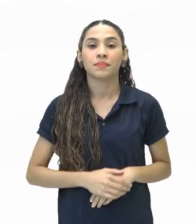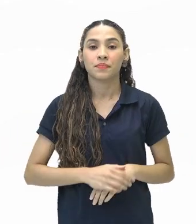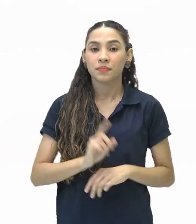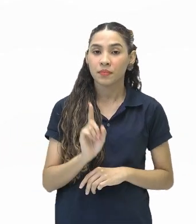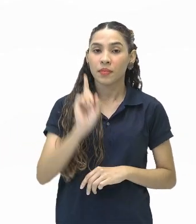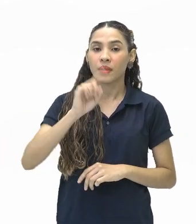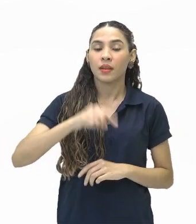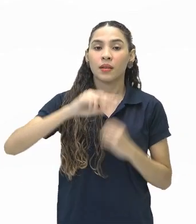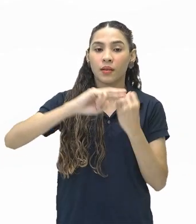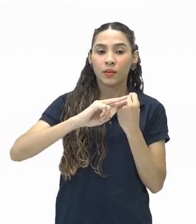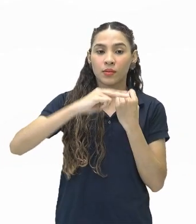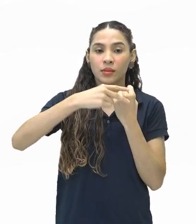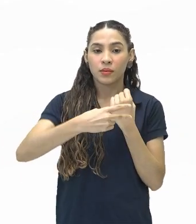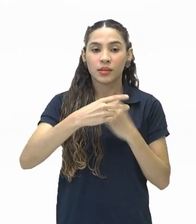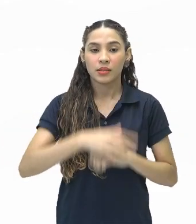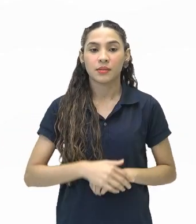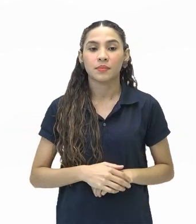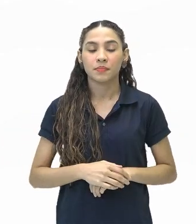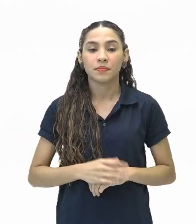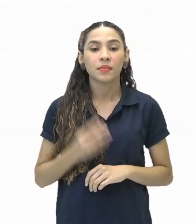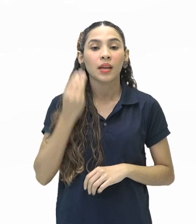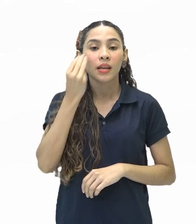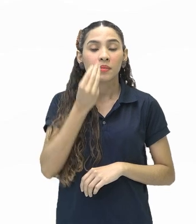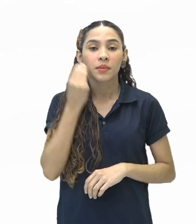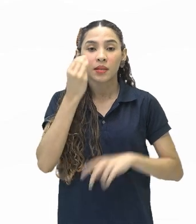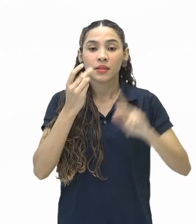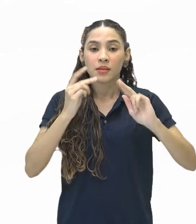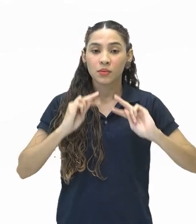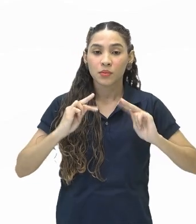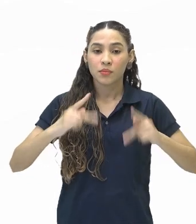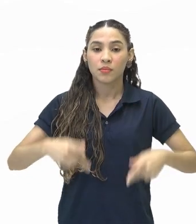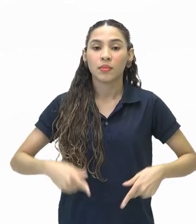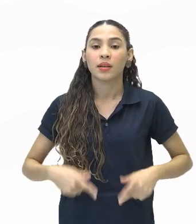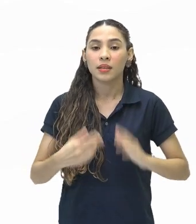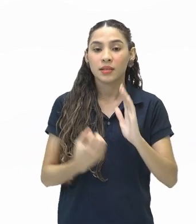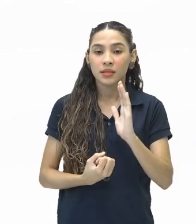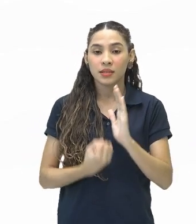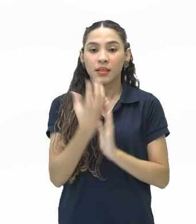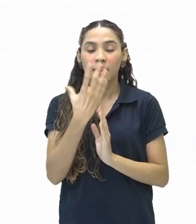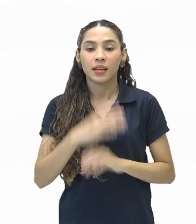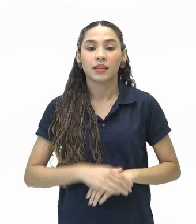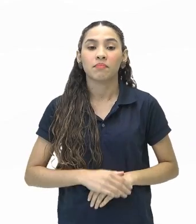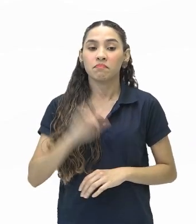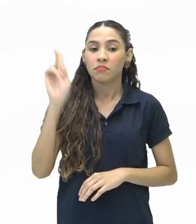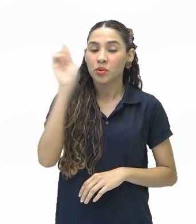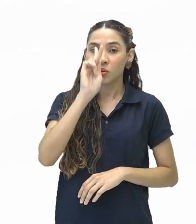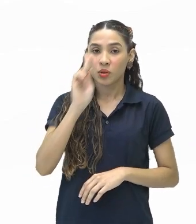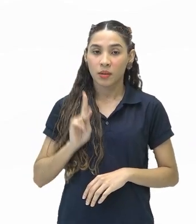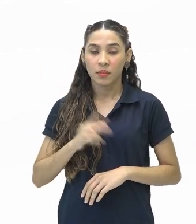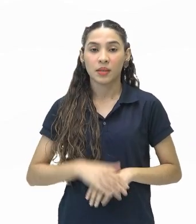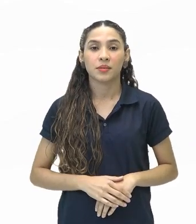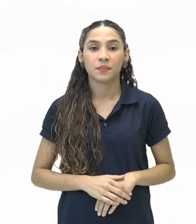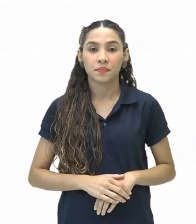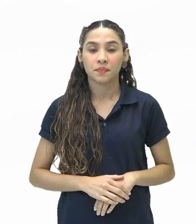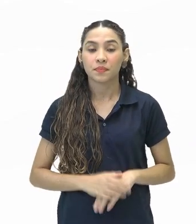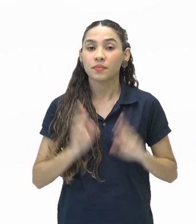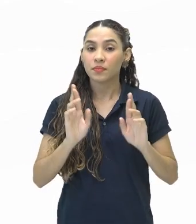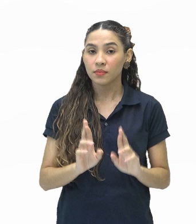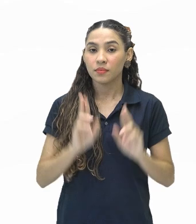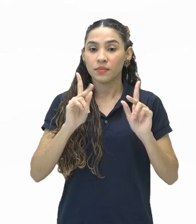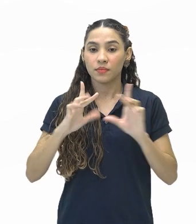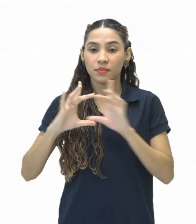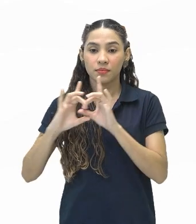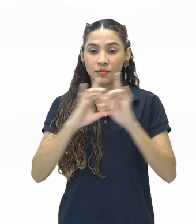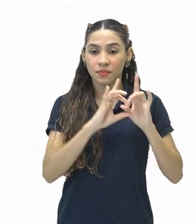são consequências de experiências humanas estabelecidas historicamente em